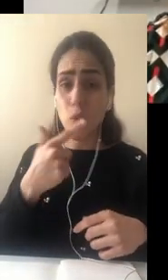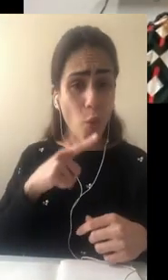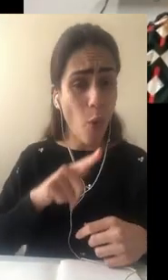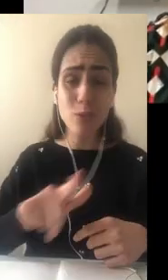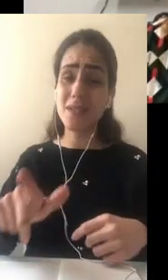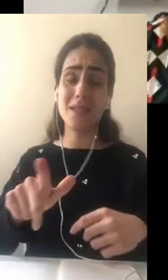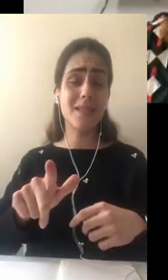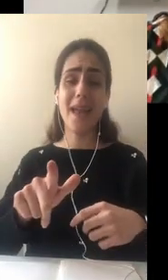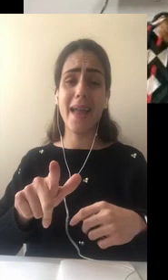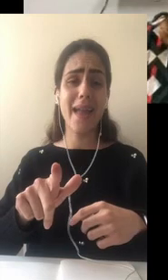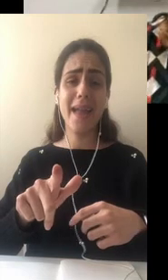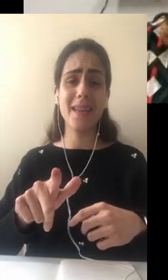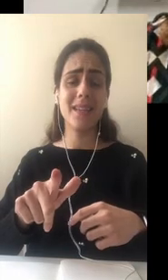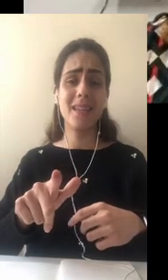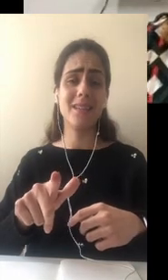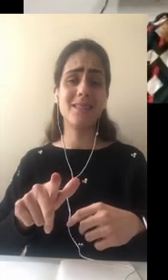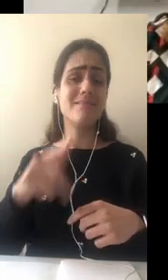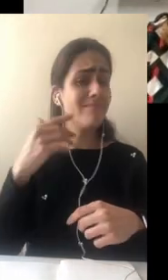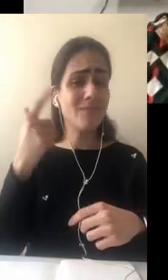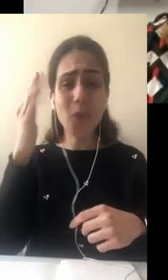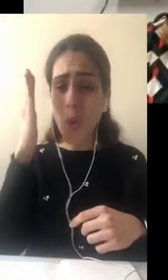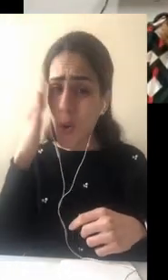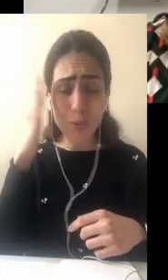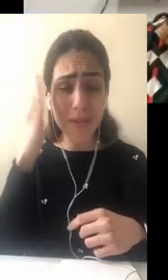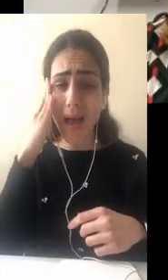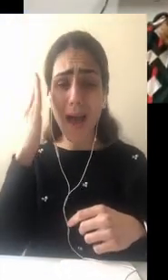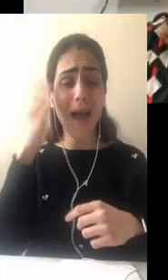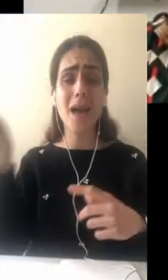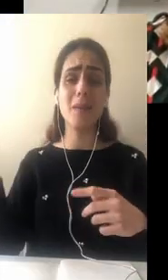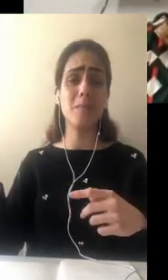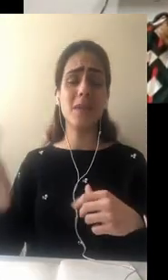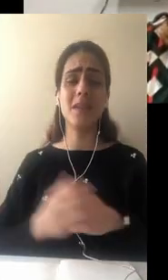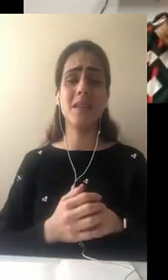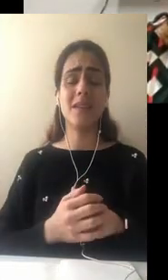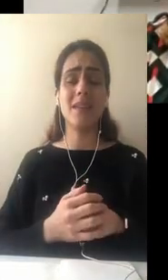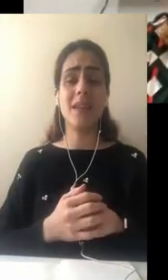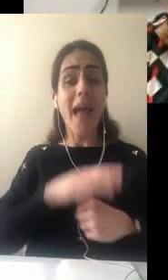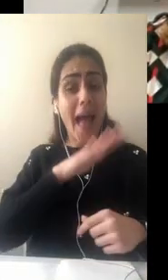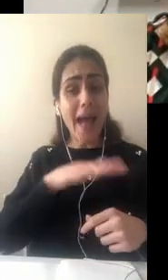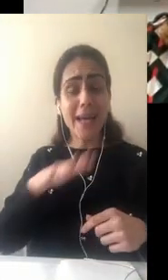ainda sustentar essa convicção. Ela não sustenta nem para você se